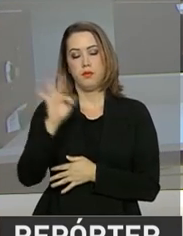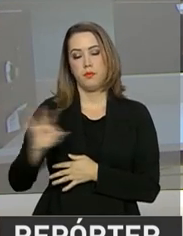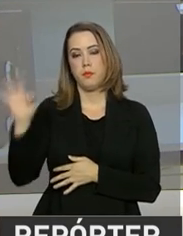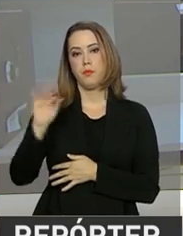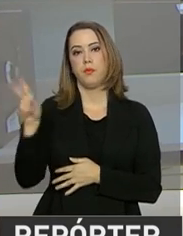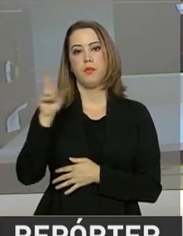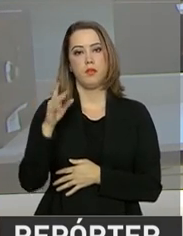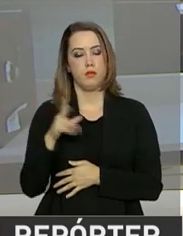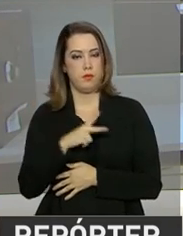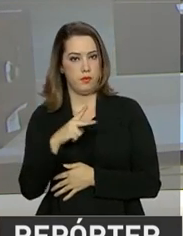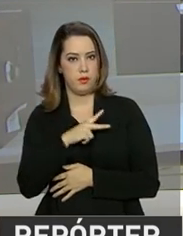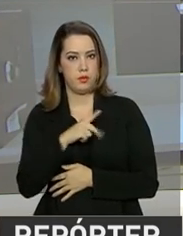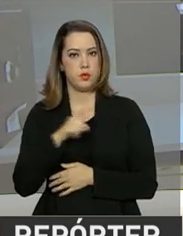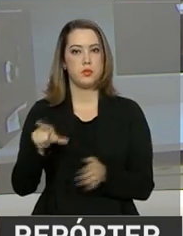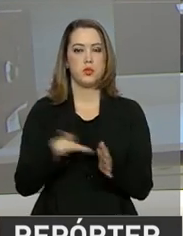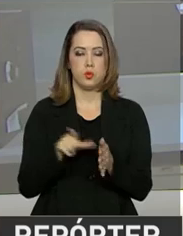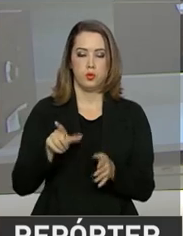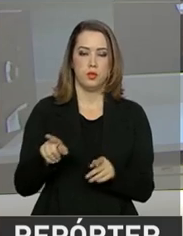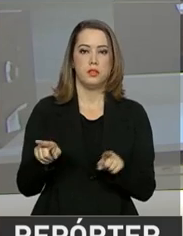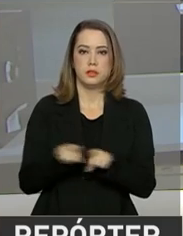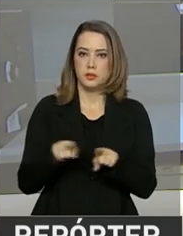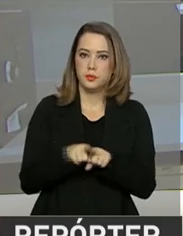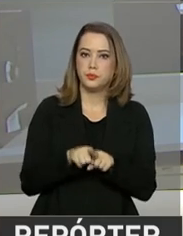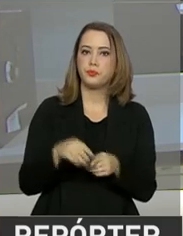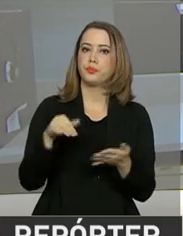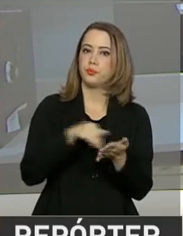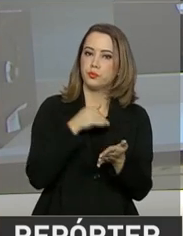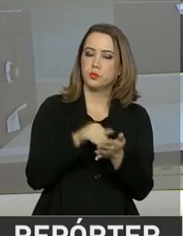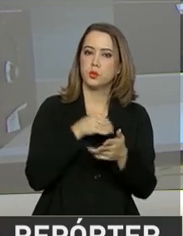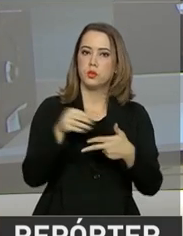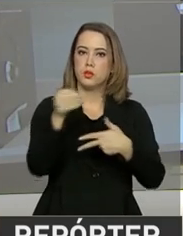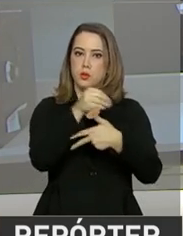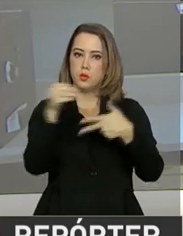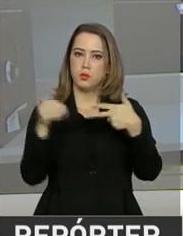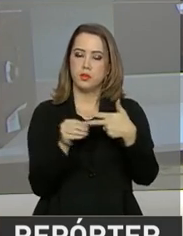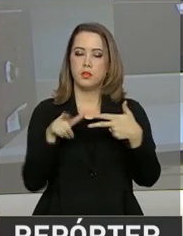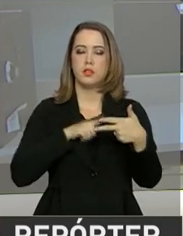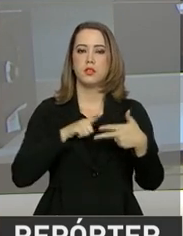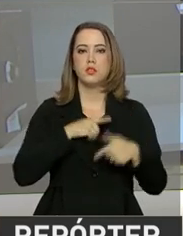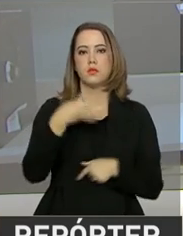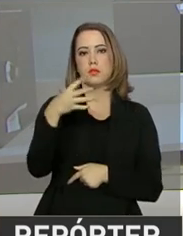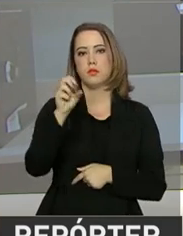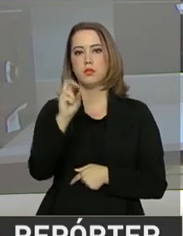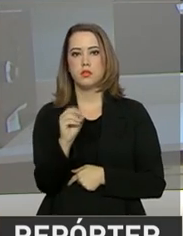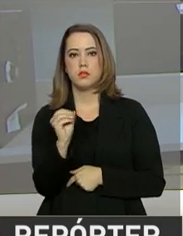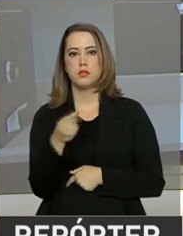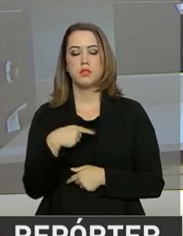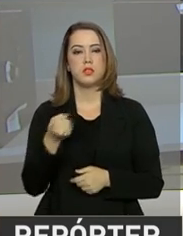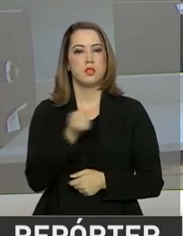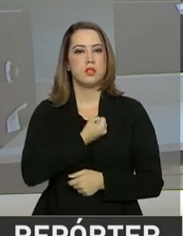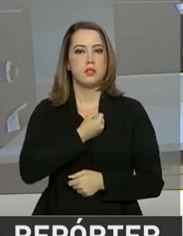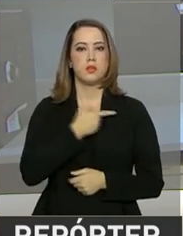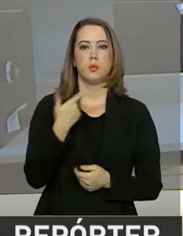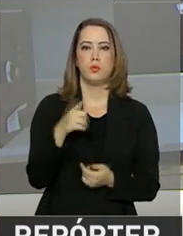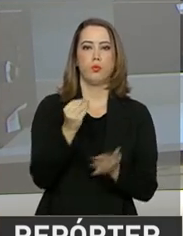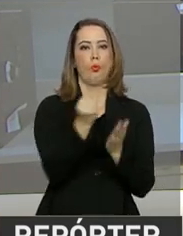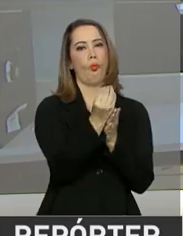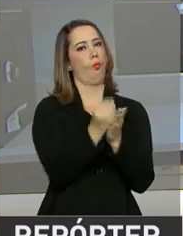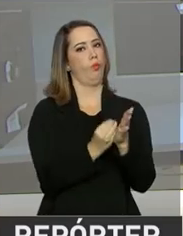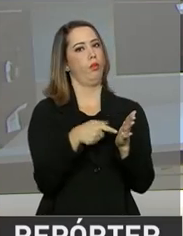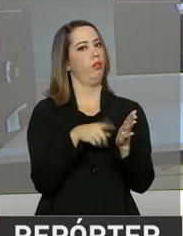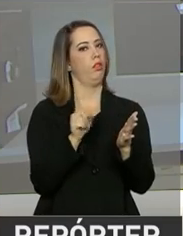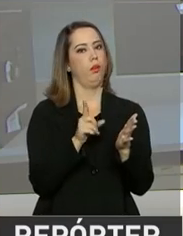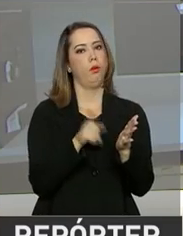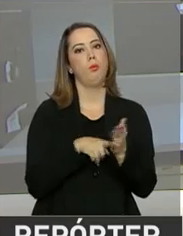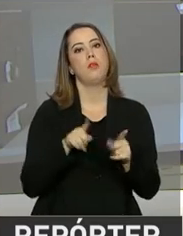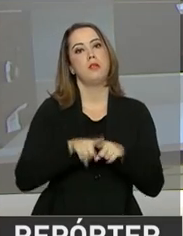estudantes que fizeram o Enem que tiraram pelo menos 450 pontos na média das provas e que não zeraram a redação é